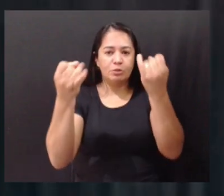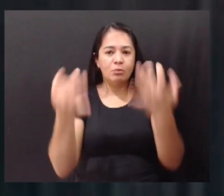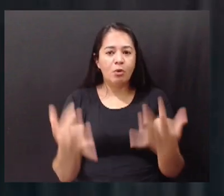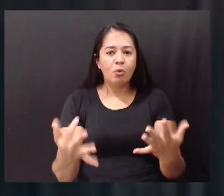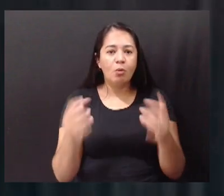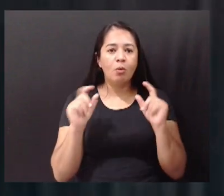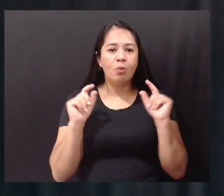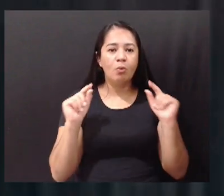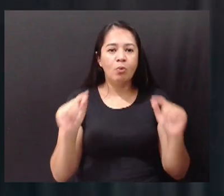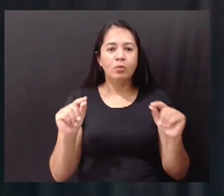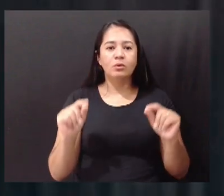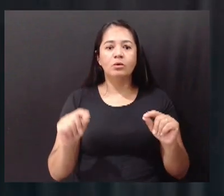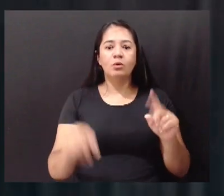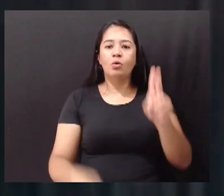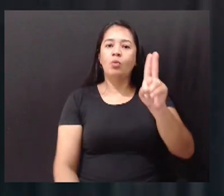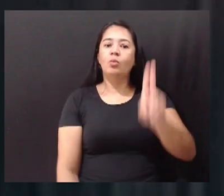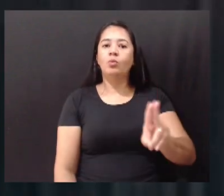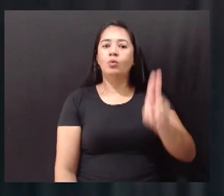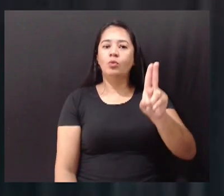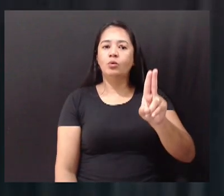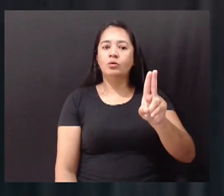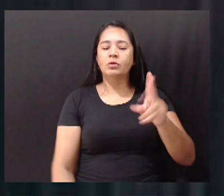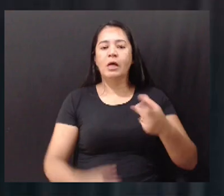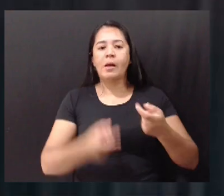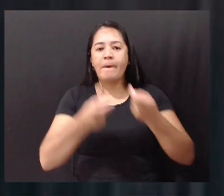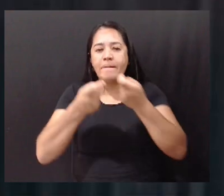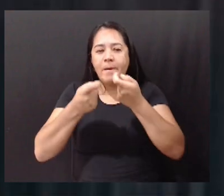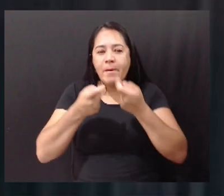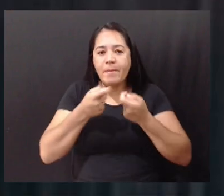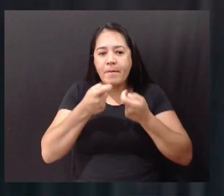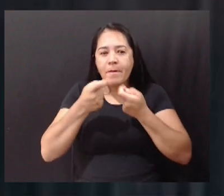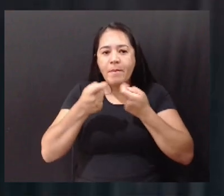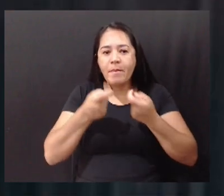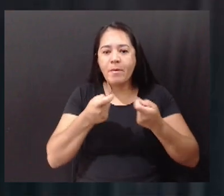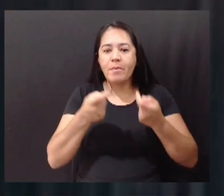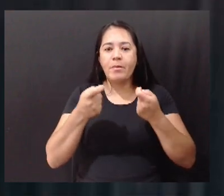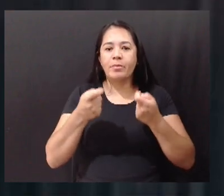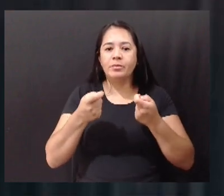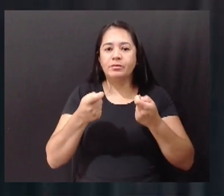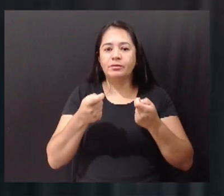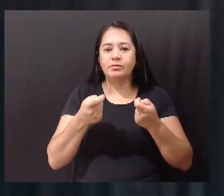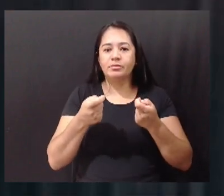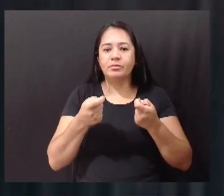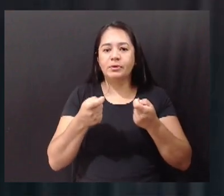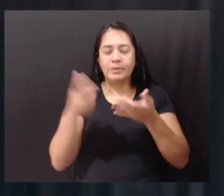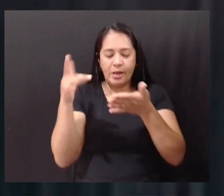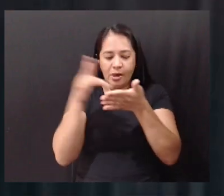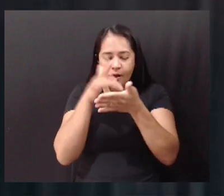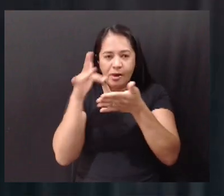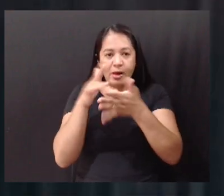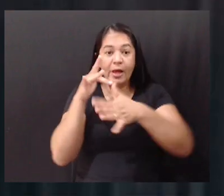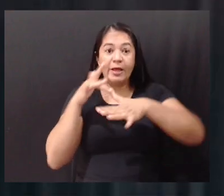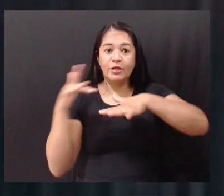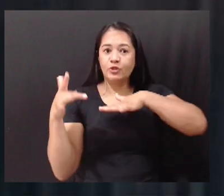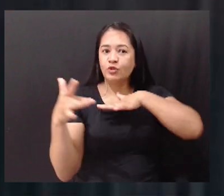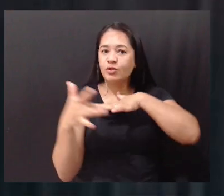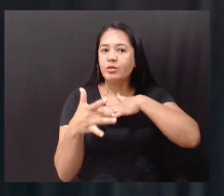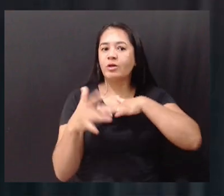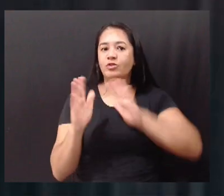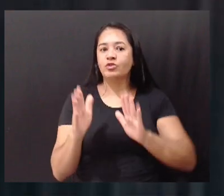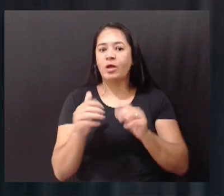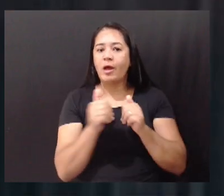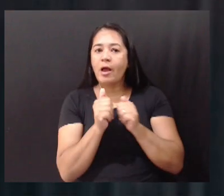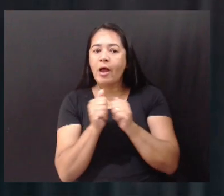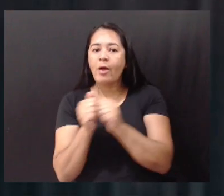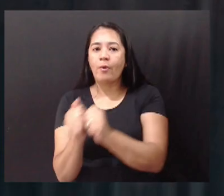que o uso dos jogos, das redes sociais, né, tem vindo acompanhado